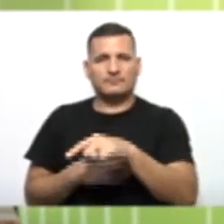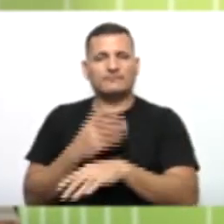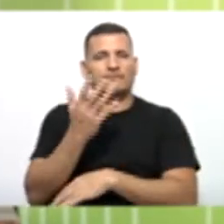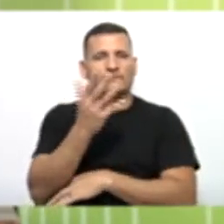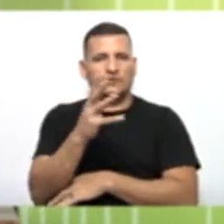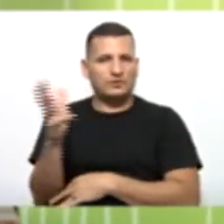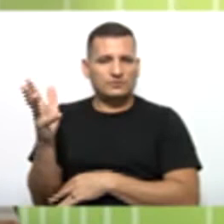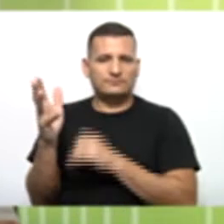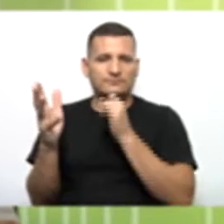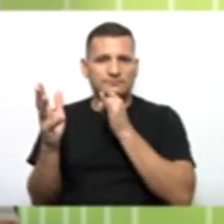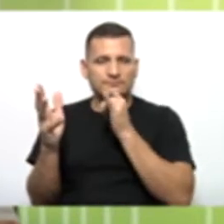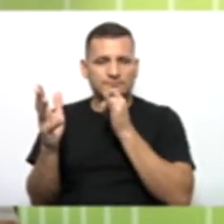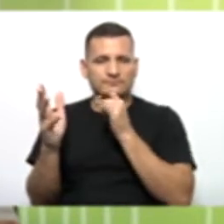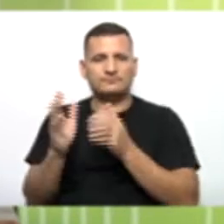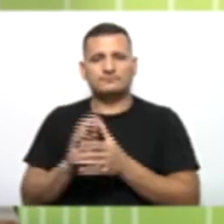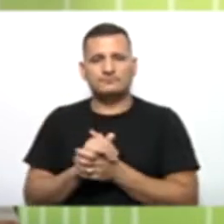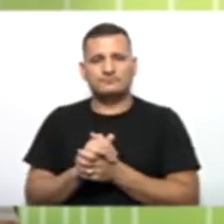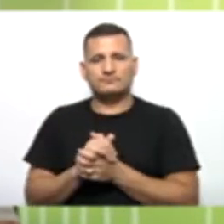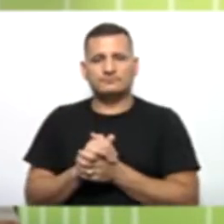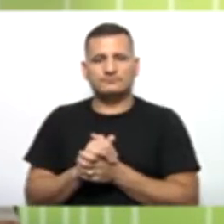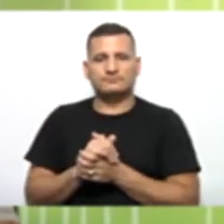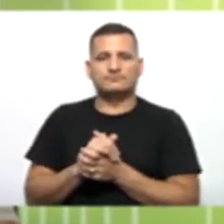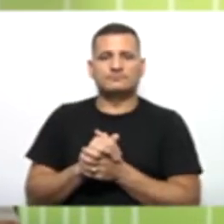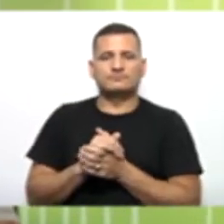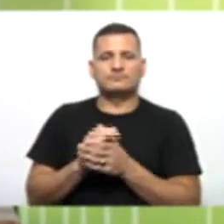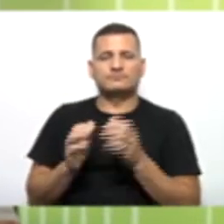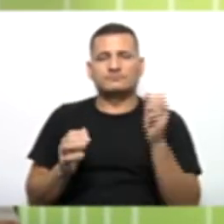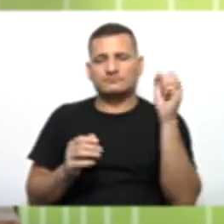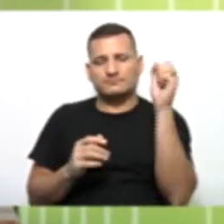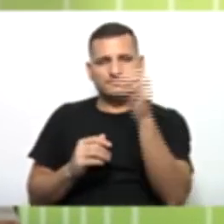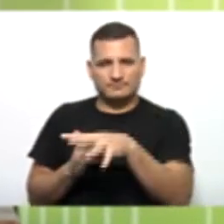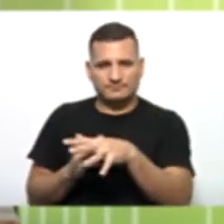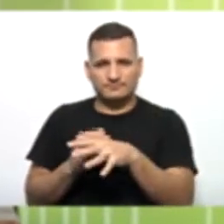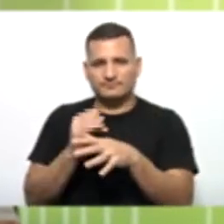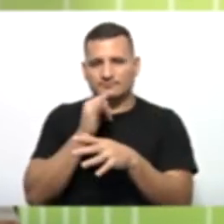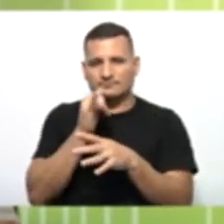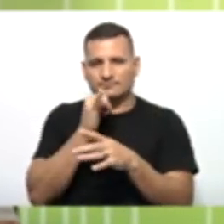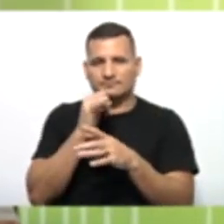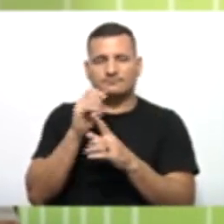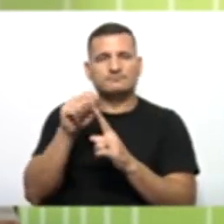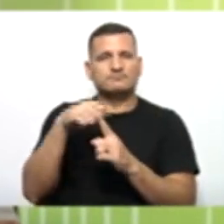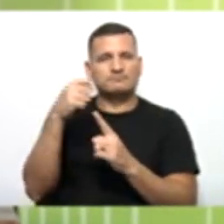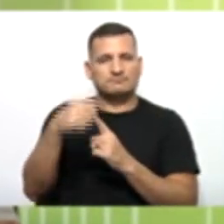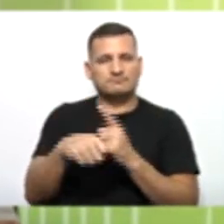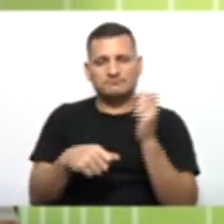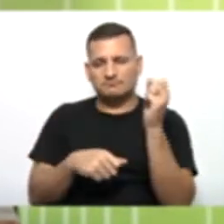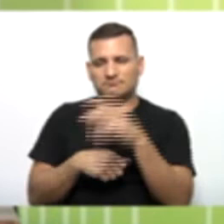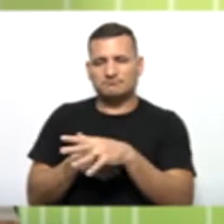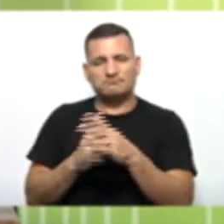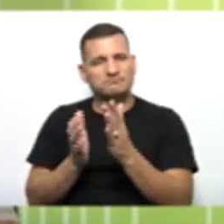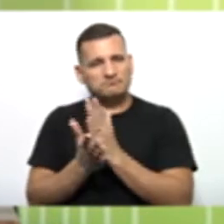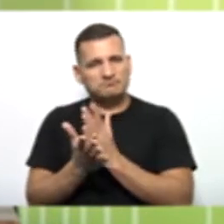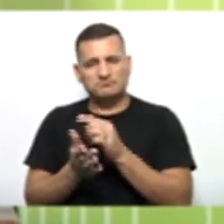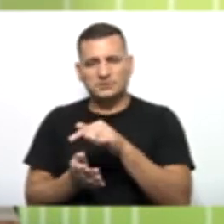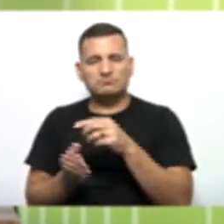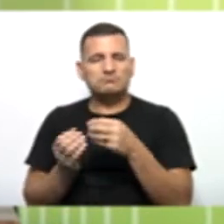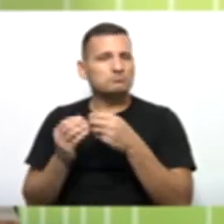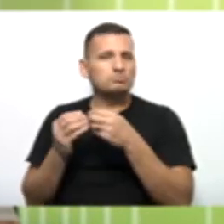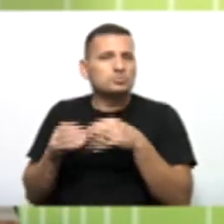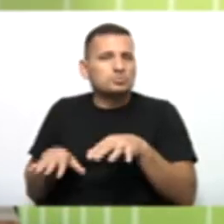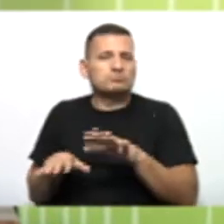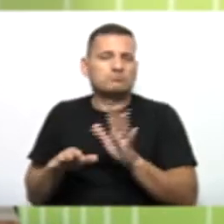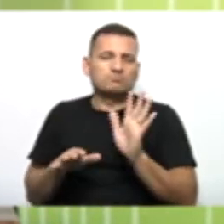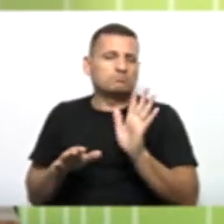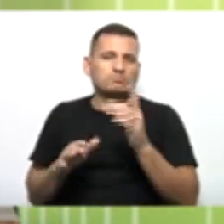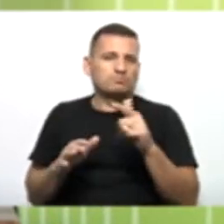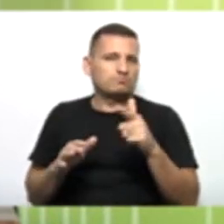exemplo, voltamos ao exemplo da casca de banana. Se eu lanço algumas cascas de banana, não vai ter um efeito muito grande hoje.